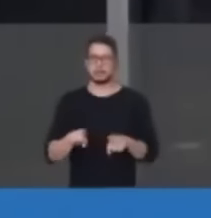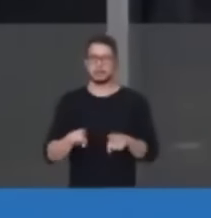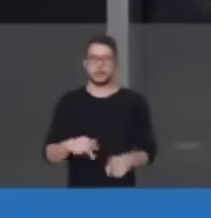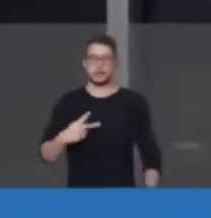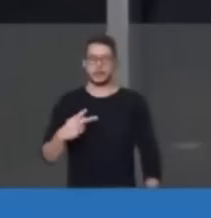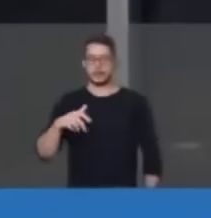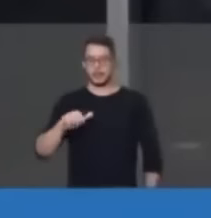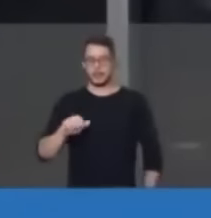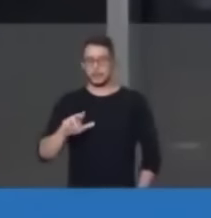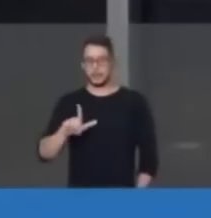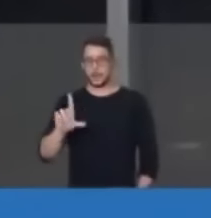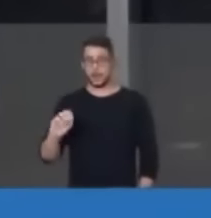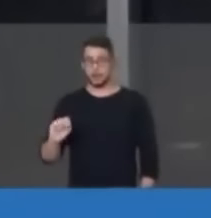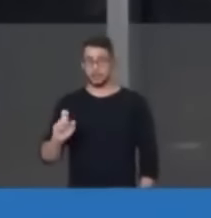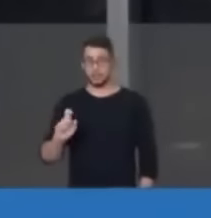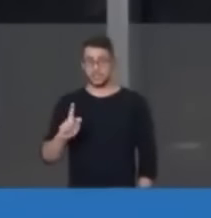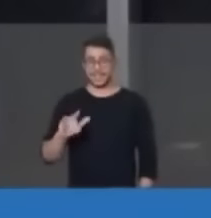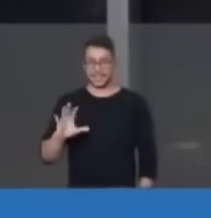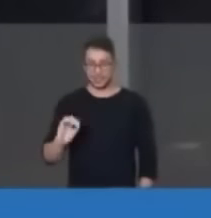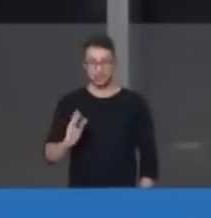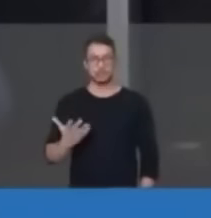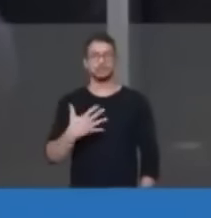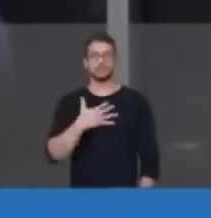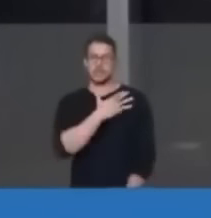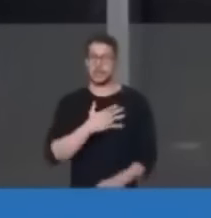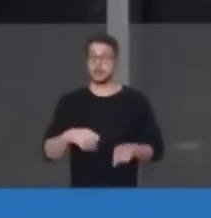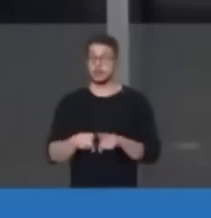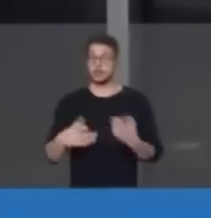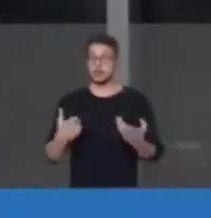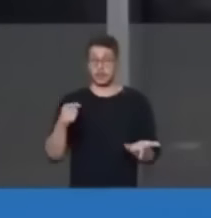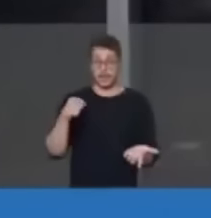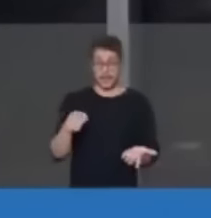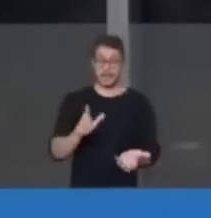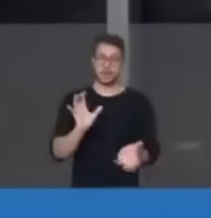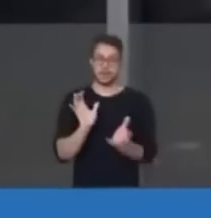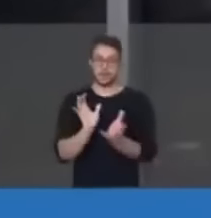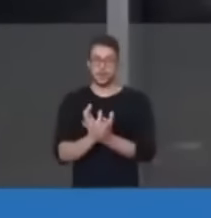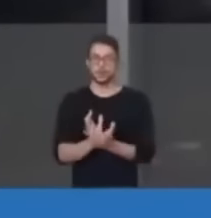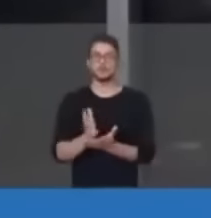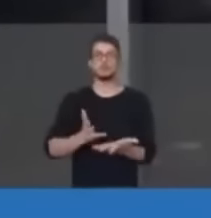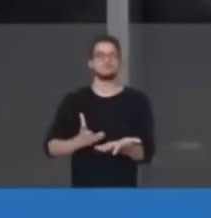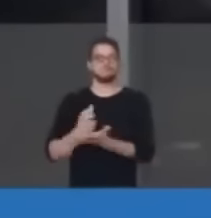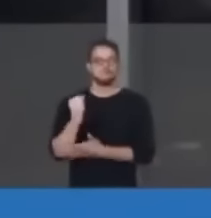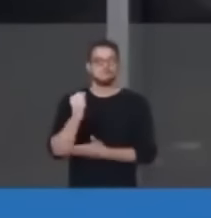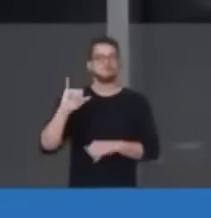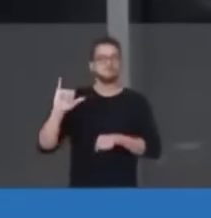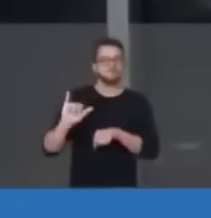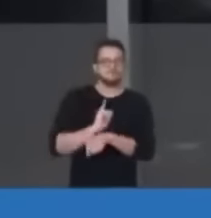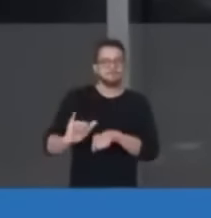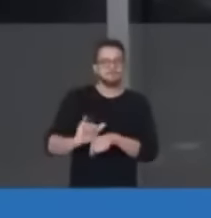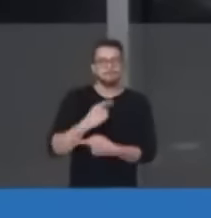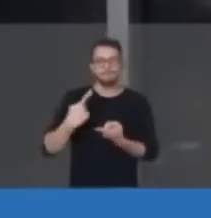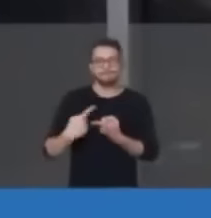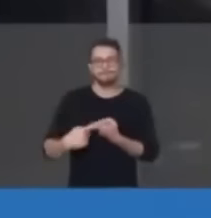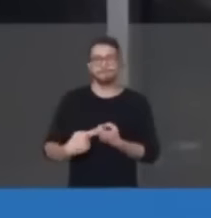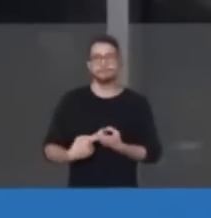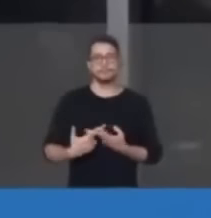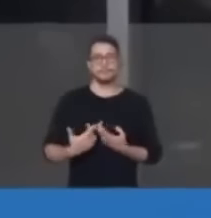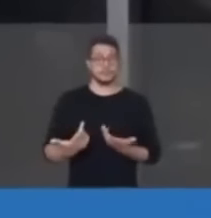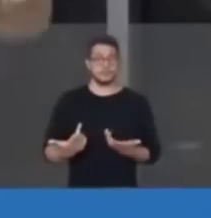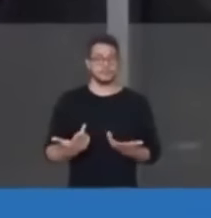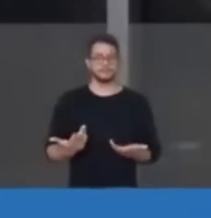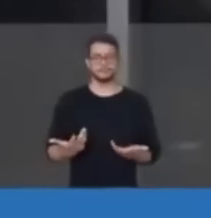eletrônicas esses sim os verdadeiros golpistas aqueles que tramaram o golpe E com isso queriam impedir a democracia em